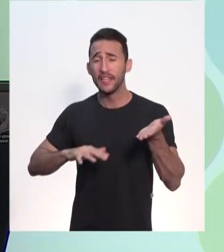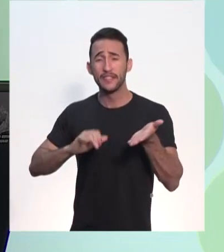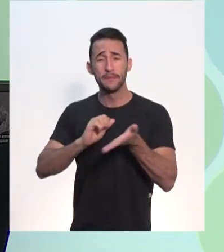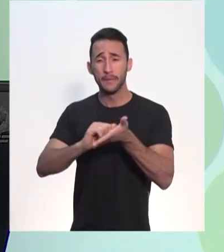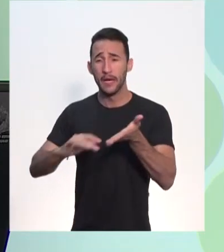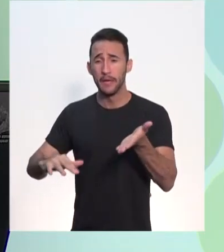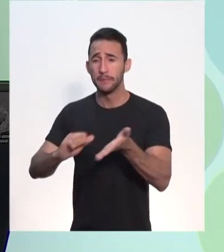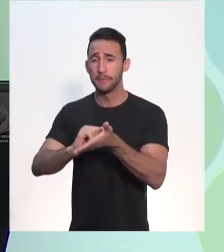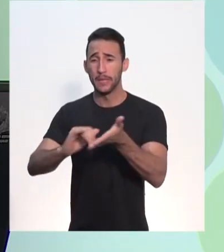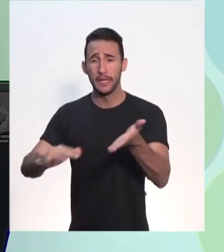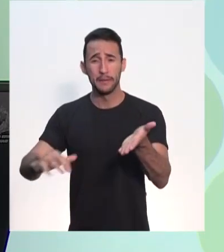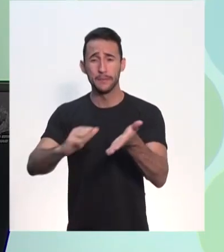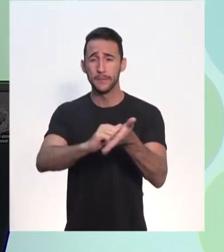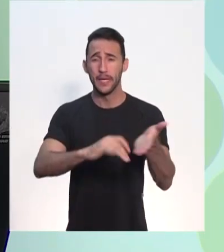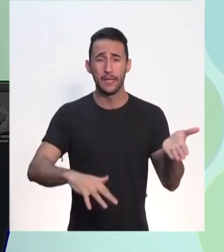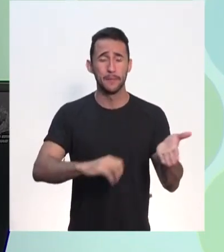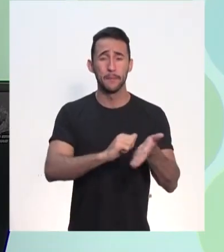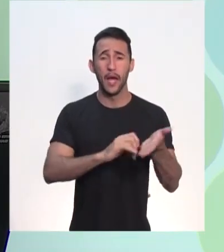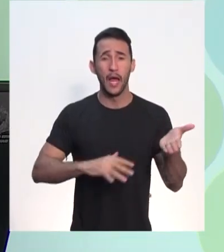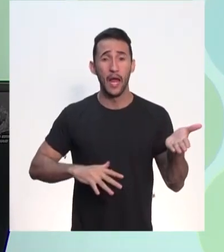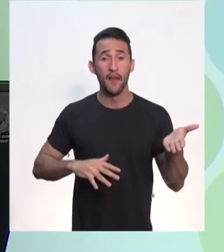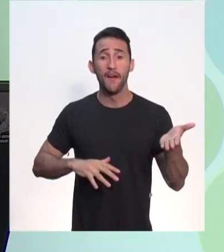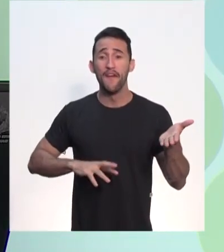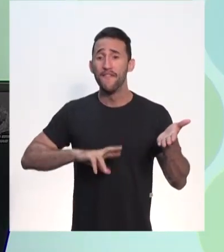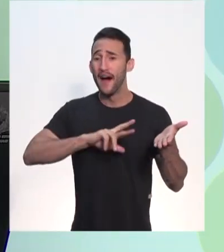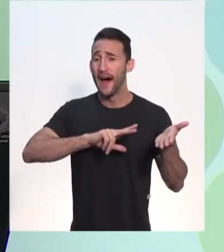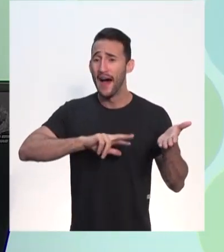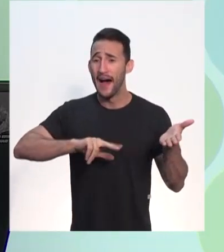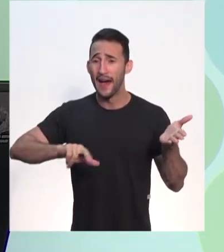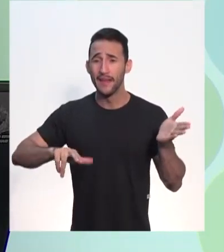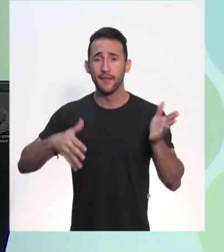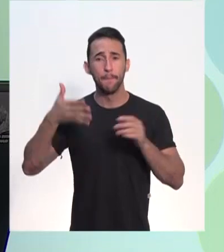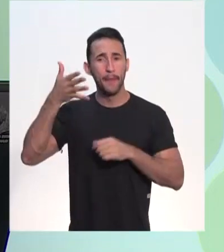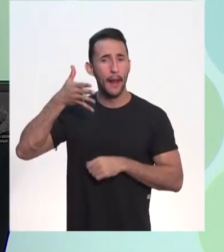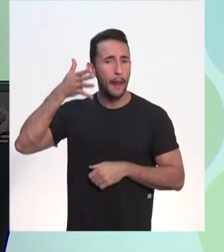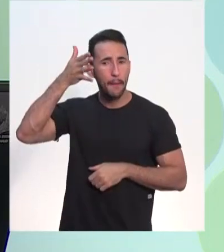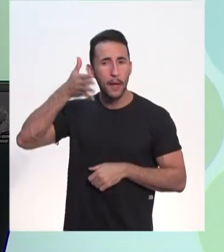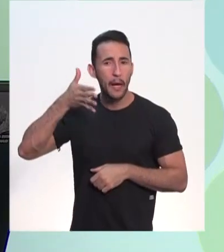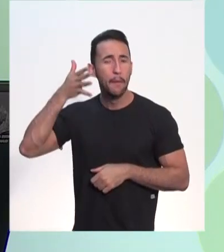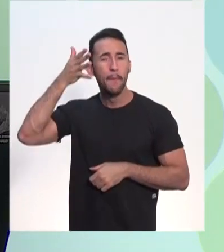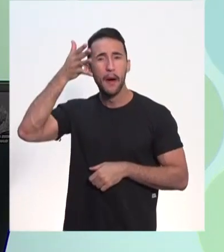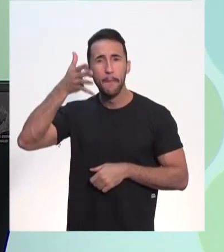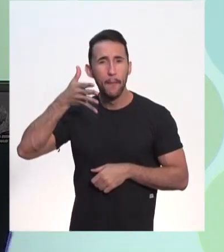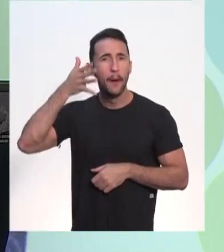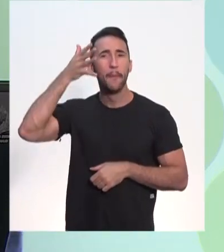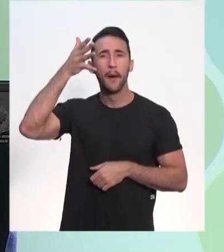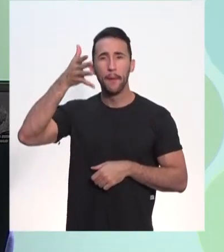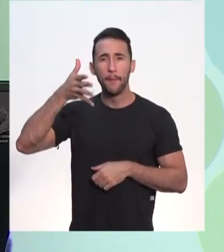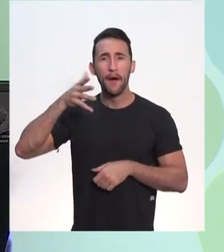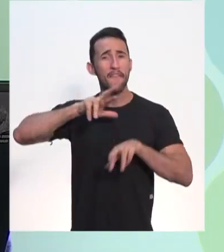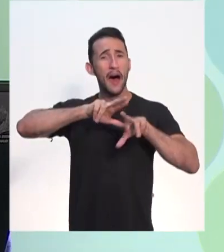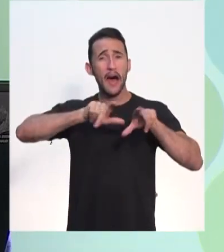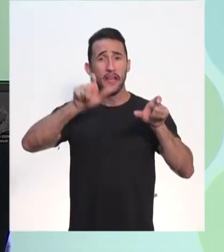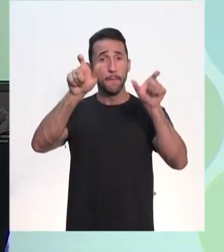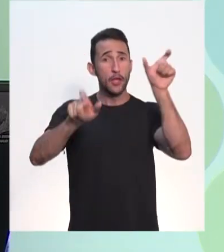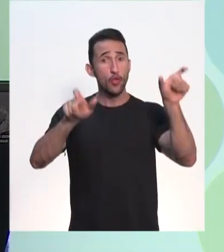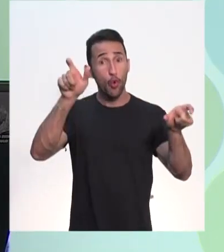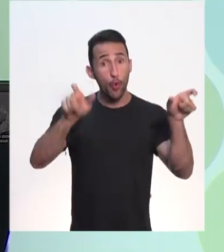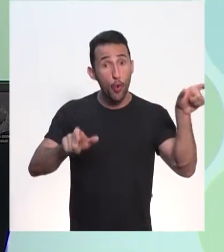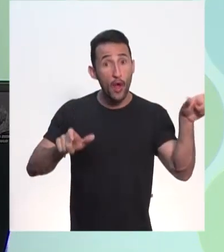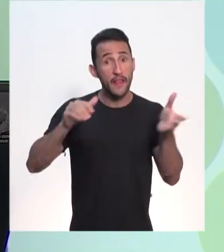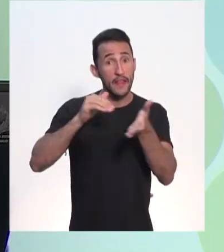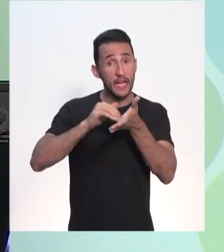Pessoal, esse item 1, a discussão de conteúdos e orientações na semana de replanejamento, eu já mencionei aqui